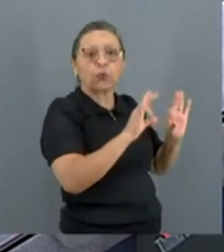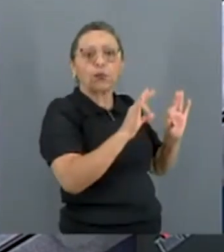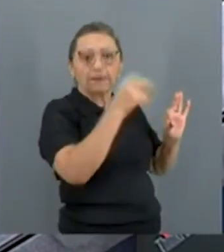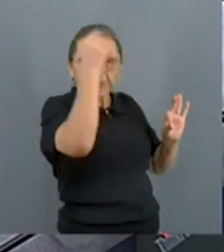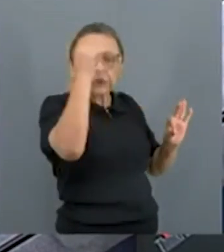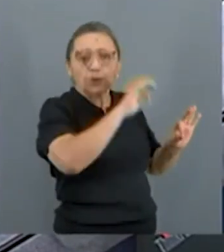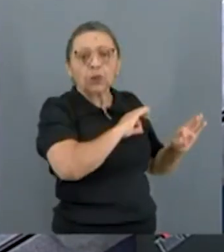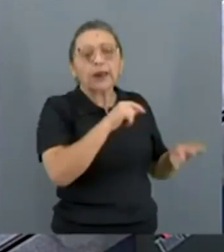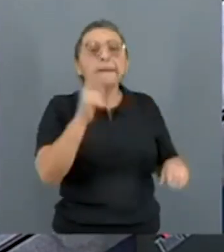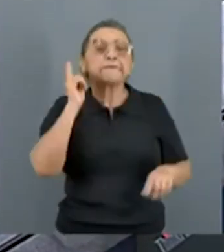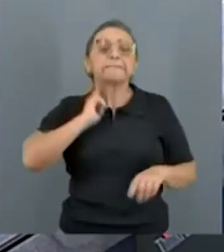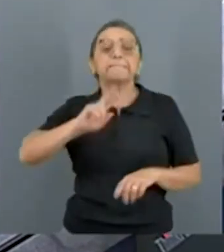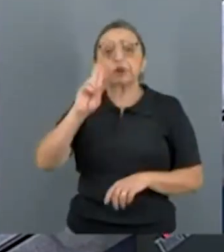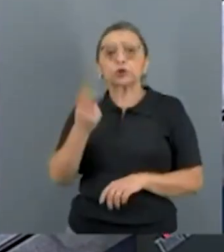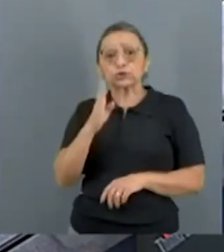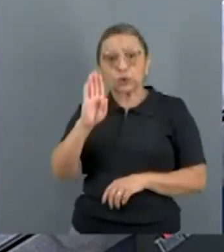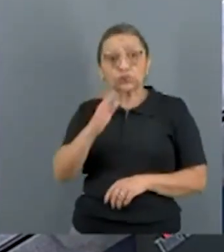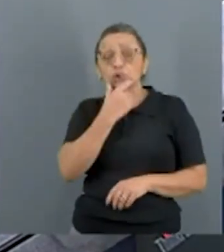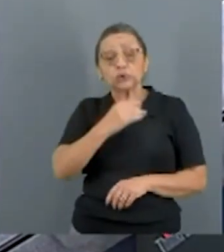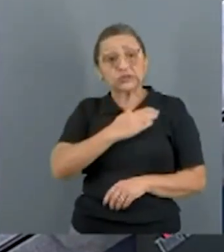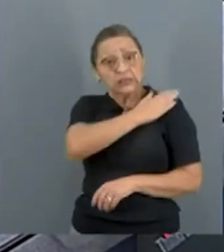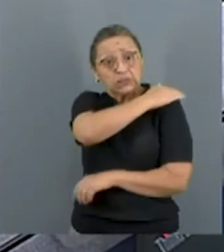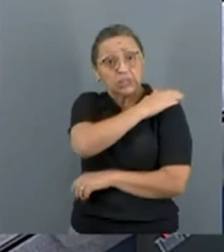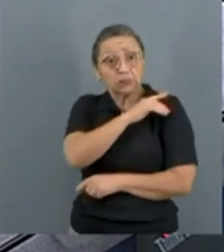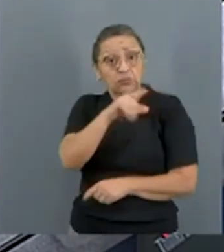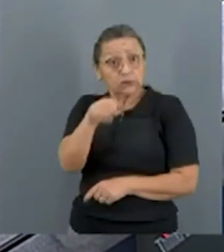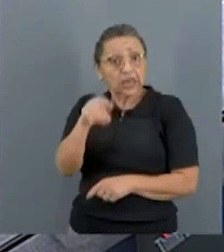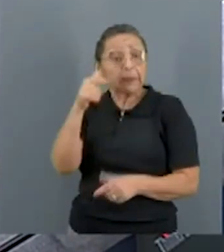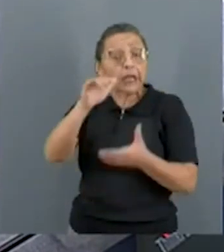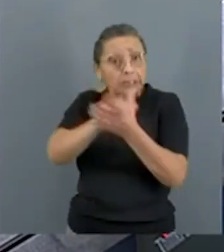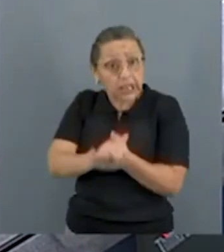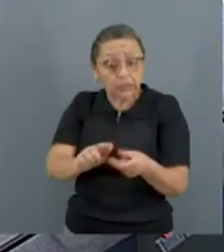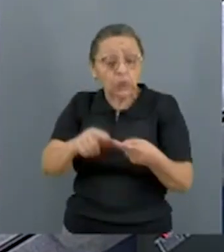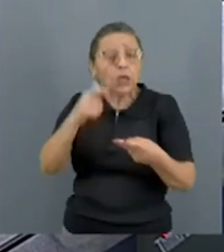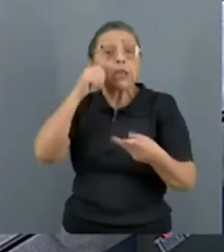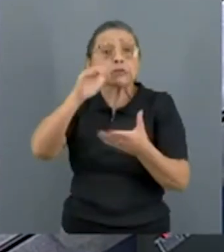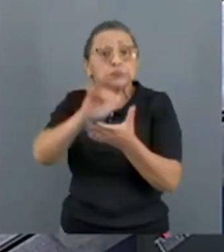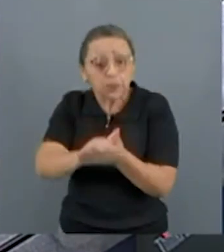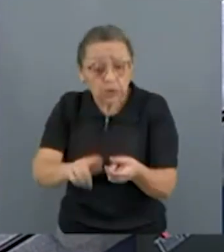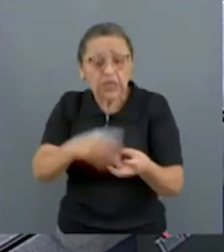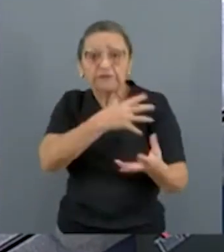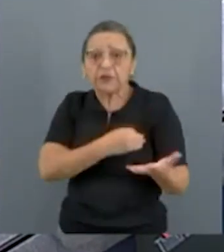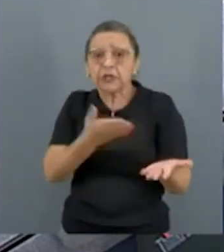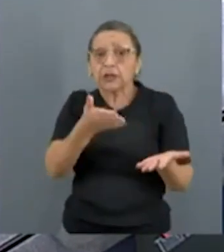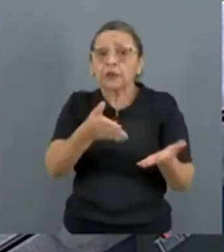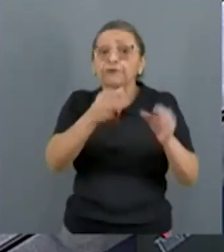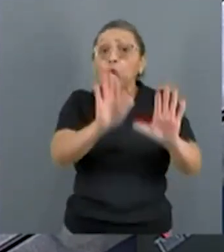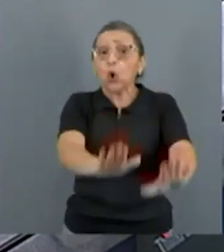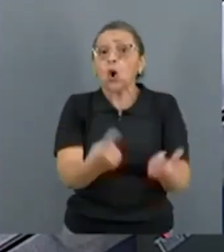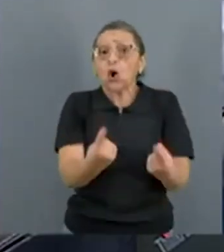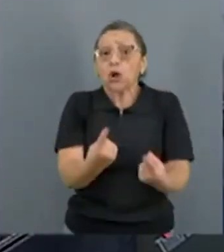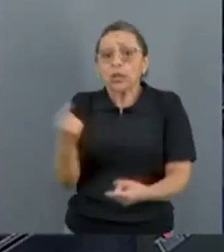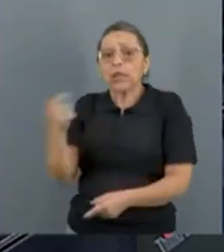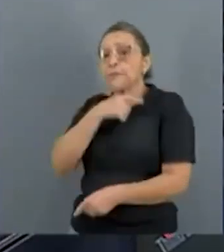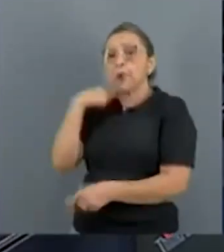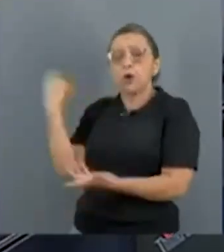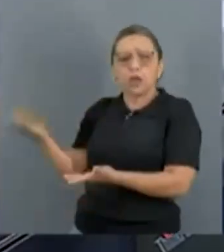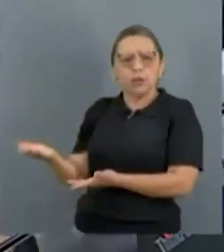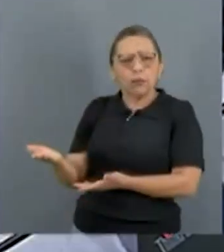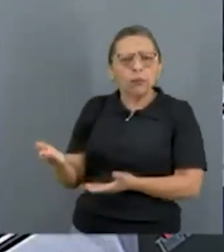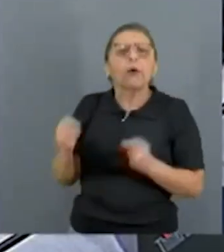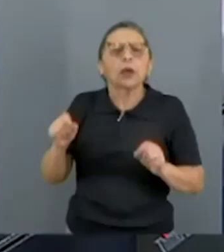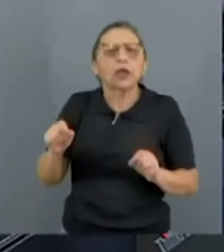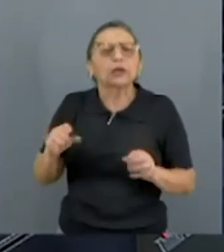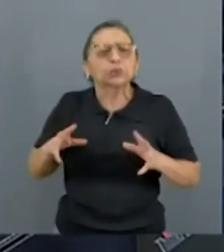sargento Dias deixou uma mãe, deixou a esposa e uma filha. Está morto. Está morto. E isso tudo está